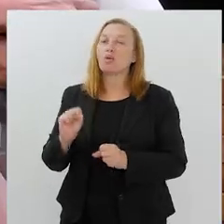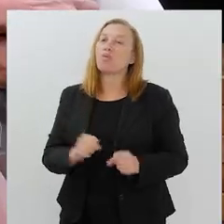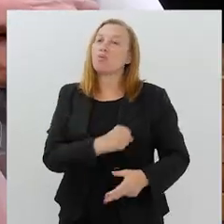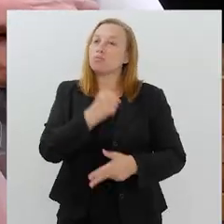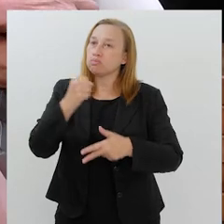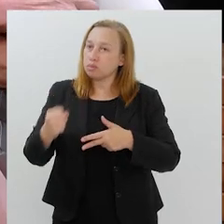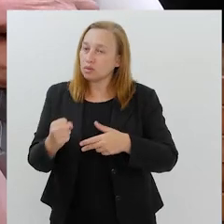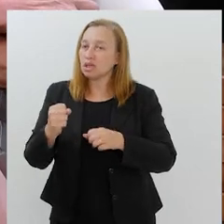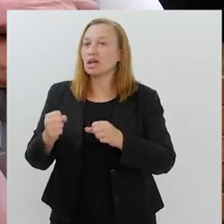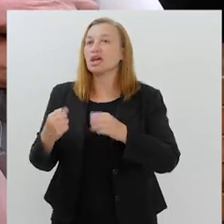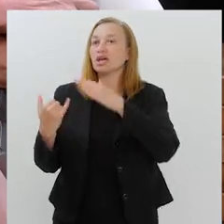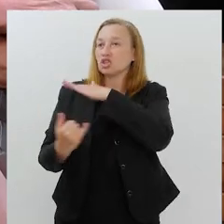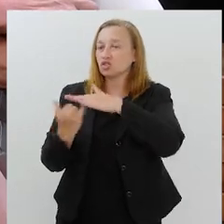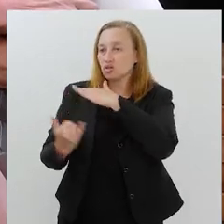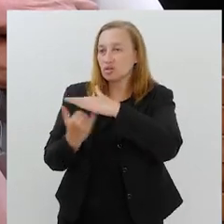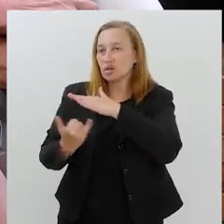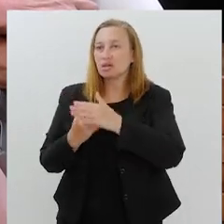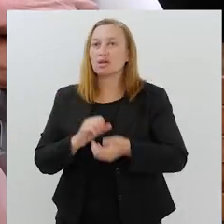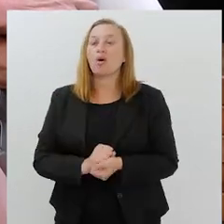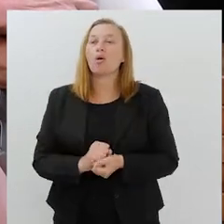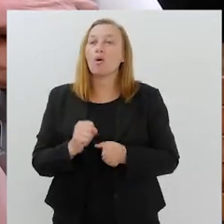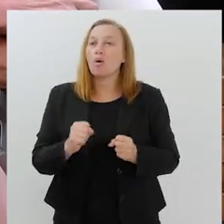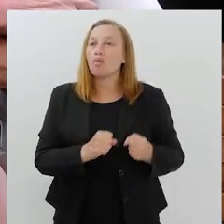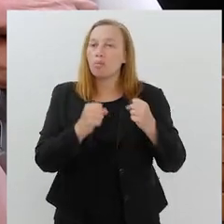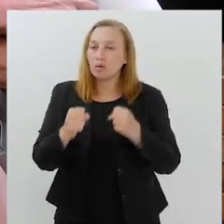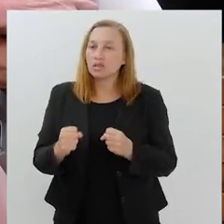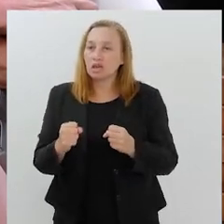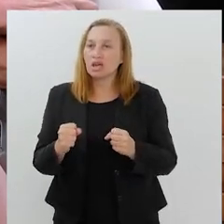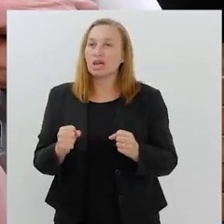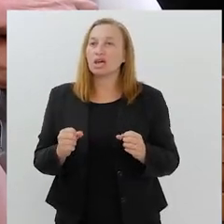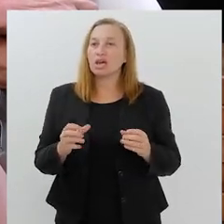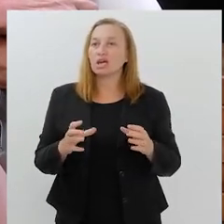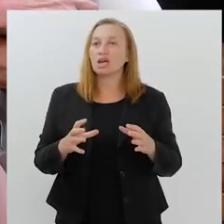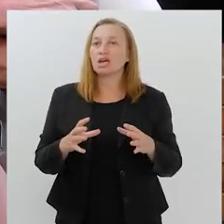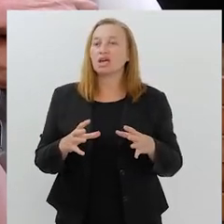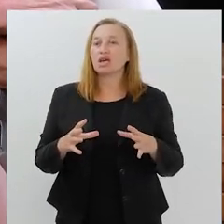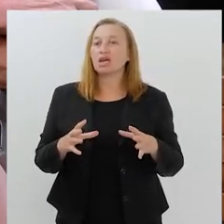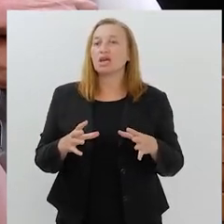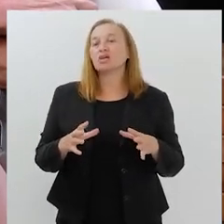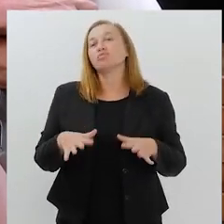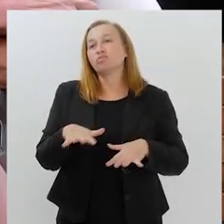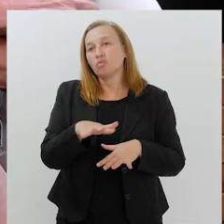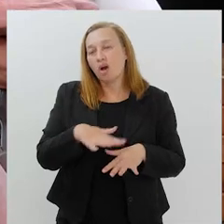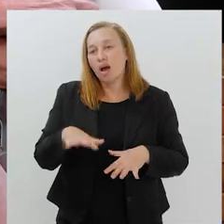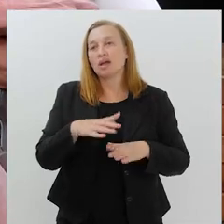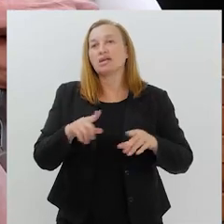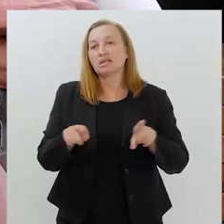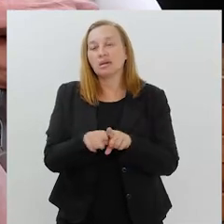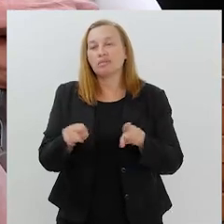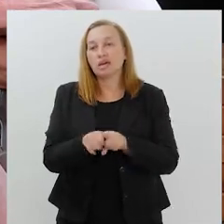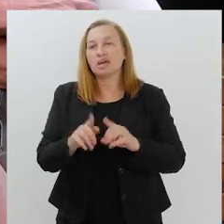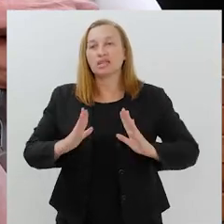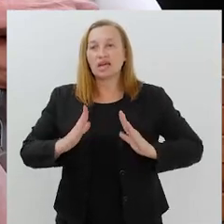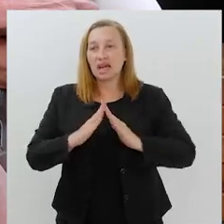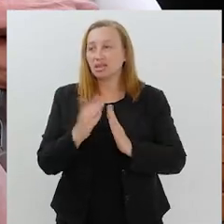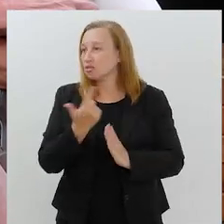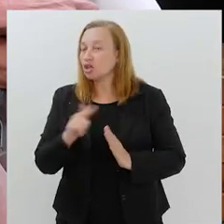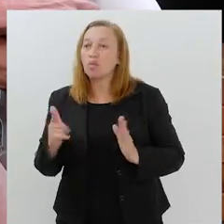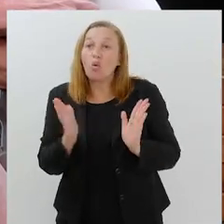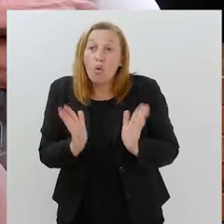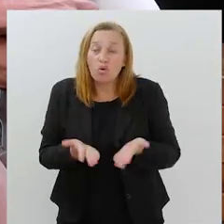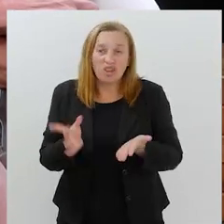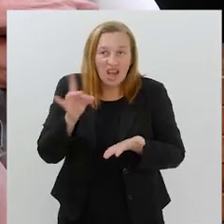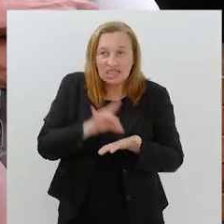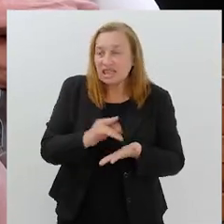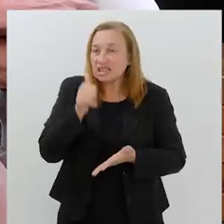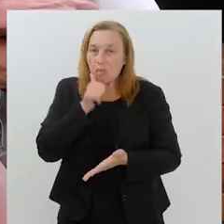institucional poder no ambiente corporativo poder decisório poder inclusive no ambiente doméstico que é o que nós não temos